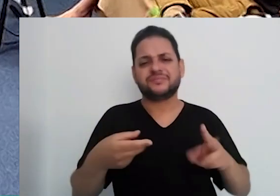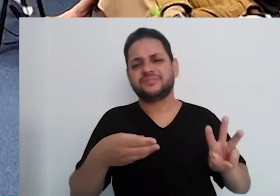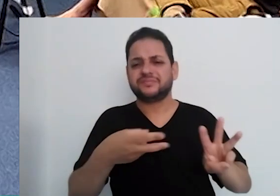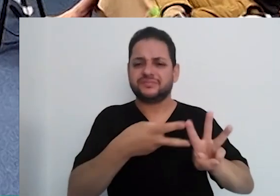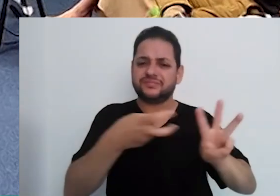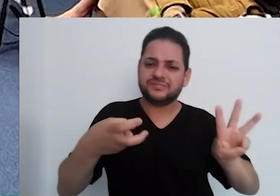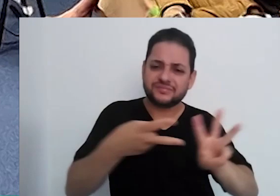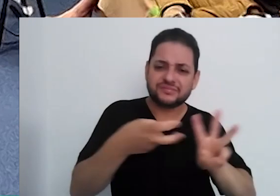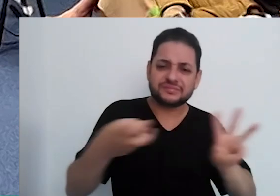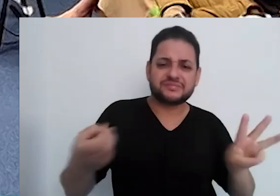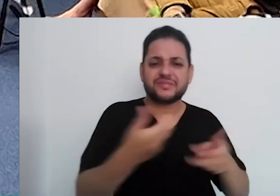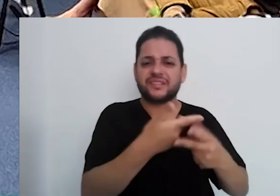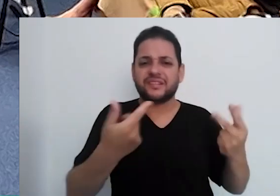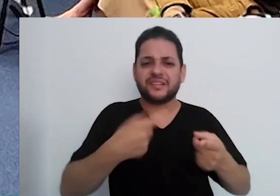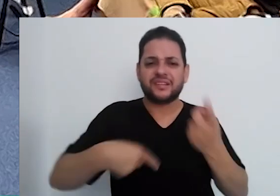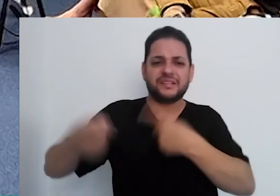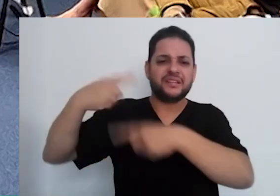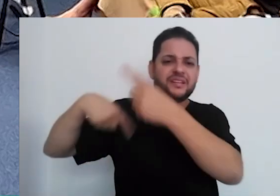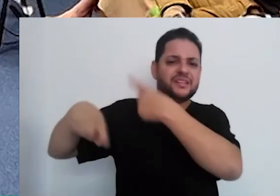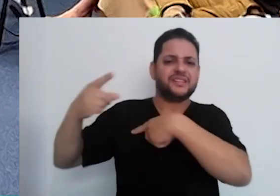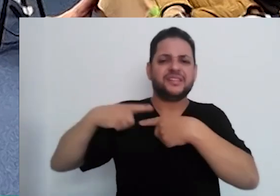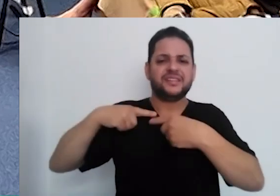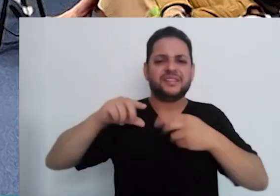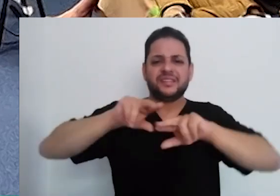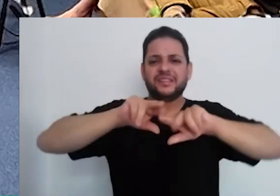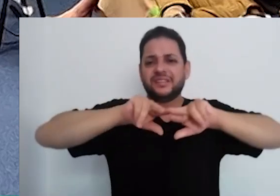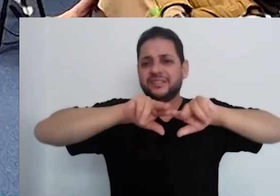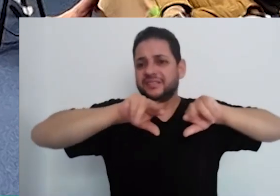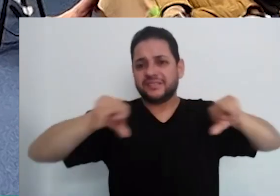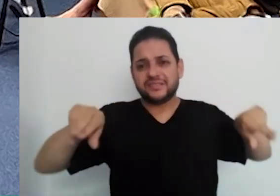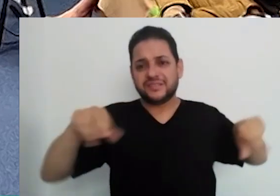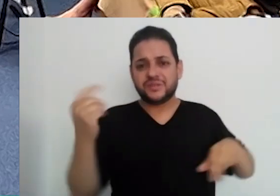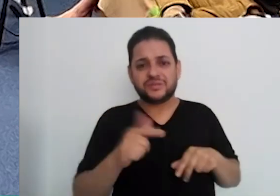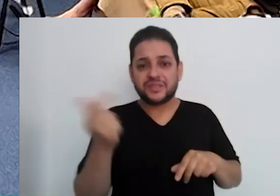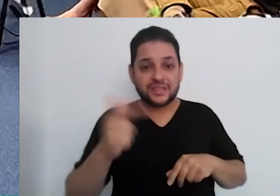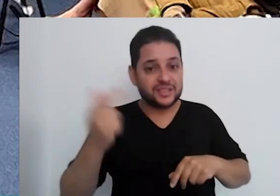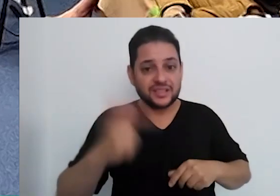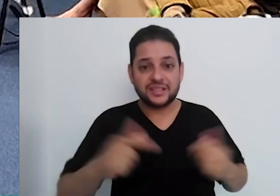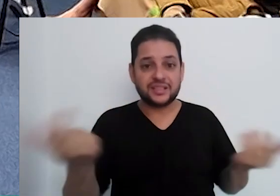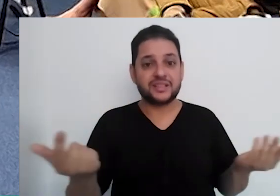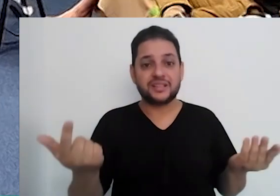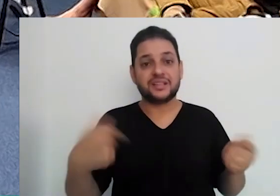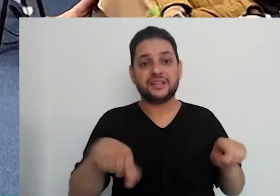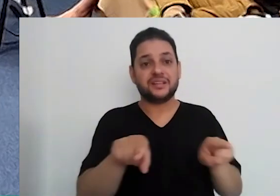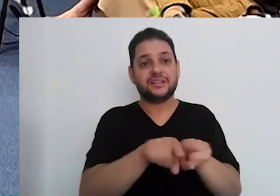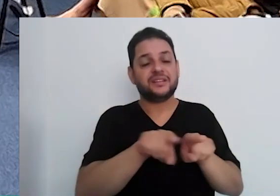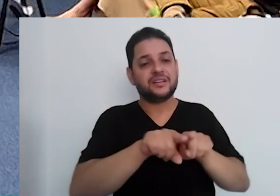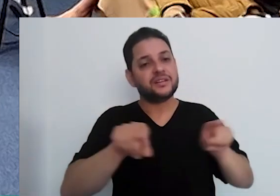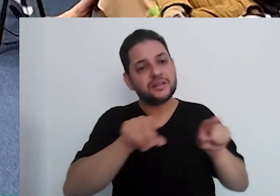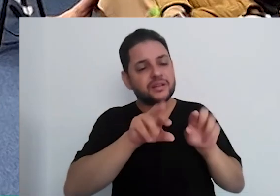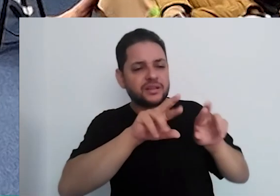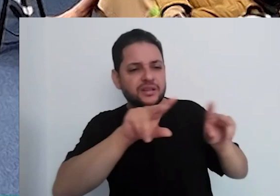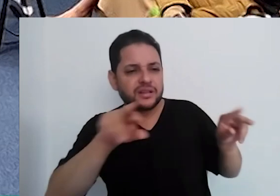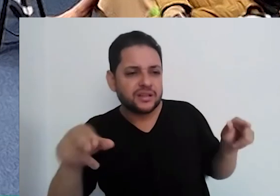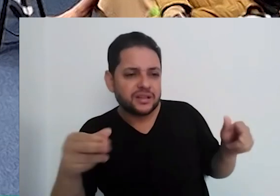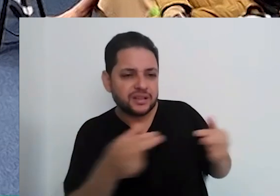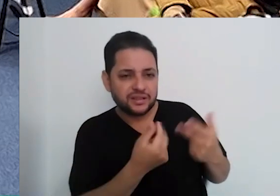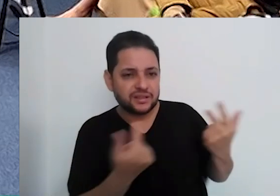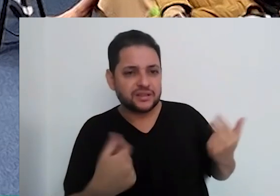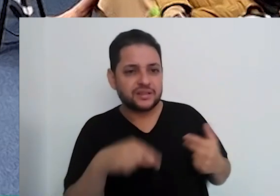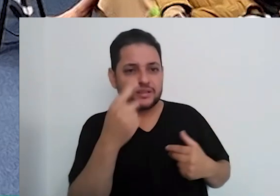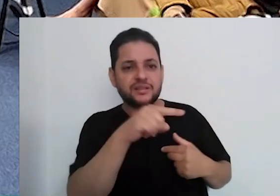vem de uma de um outro lugar né que não não não tem né então isso é uma coisa que eu realmente fiquei muito muito